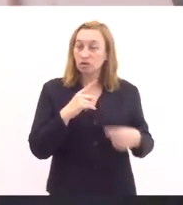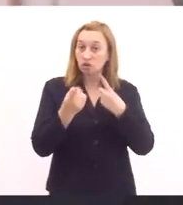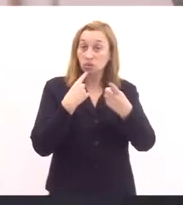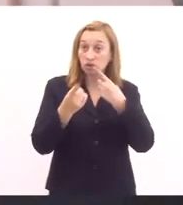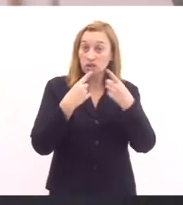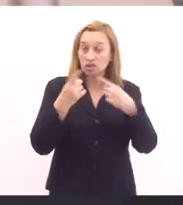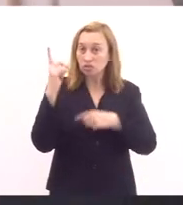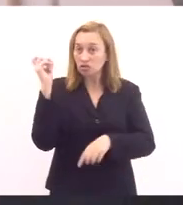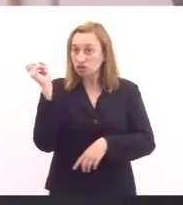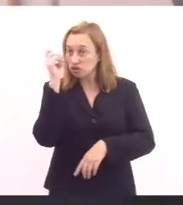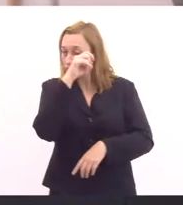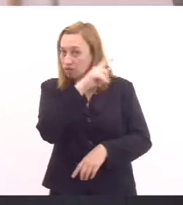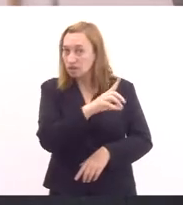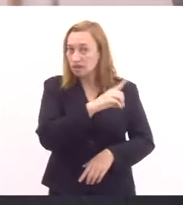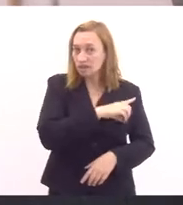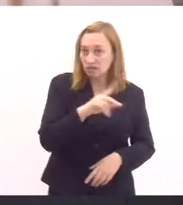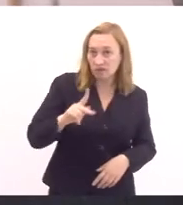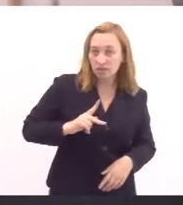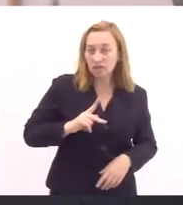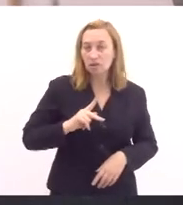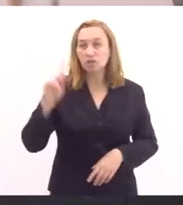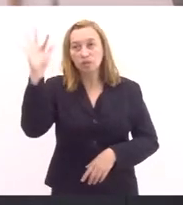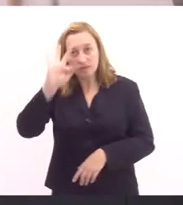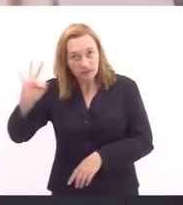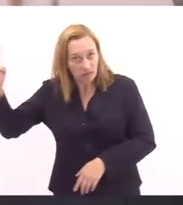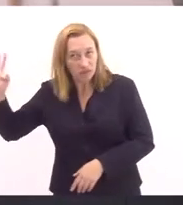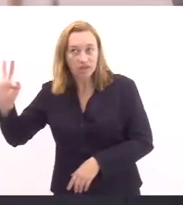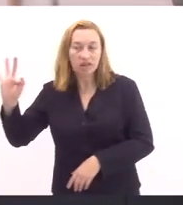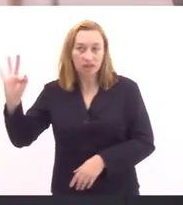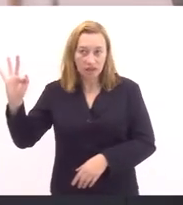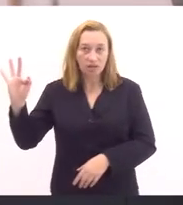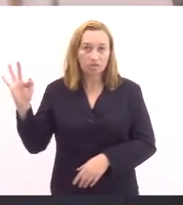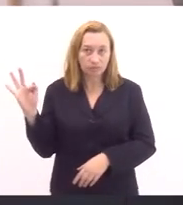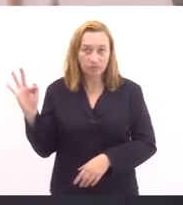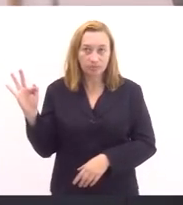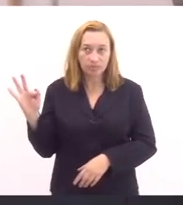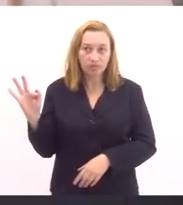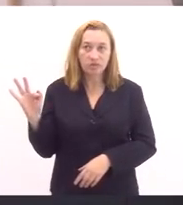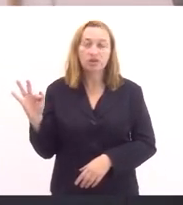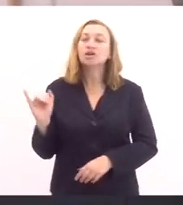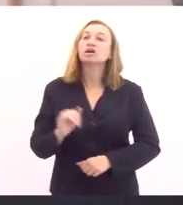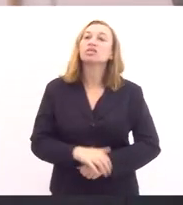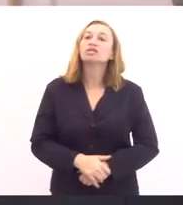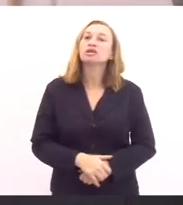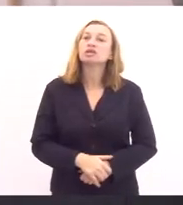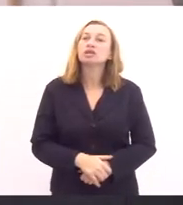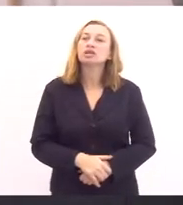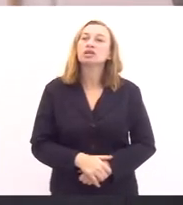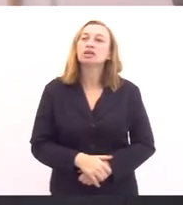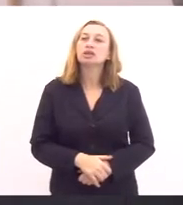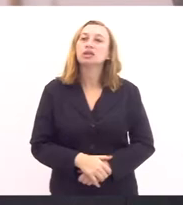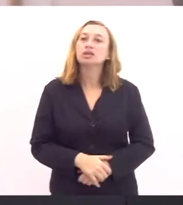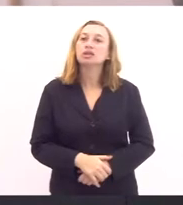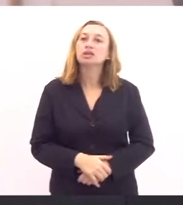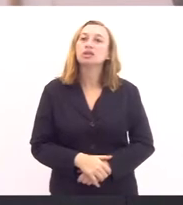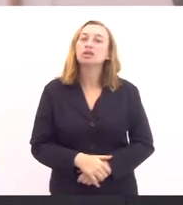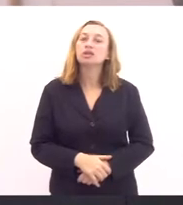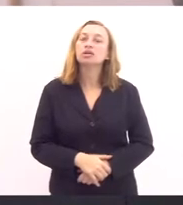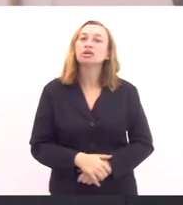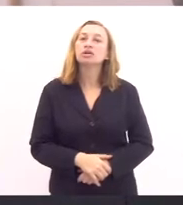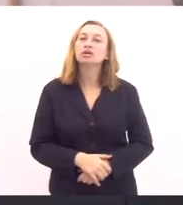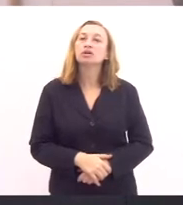tava Inclusive a Defensoria Pública Federal da União Defensoria Pública da União na E aí